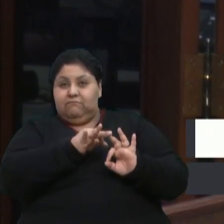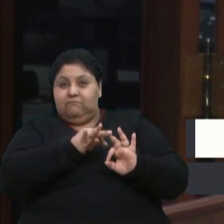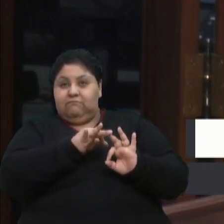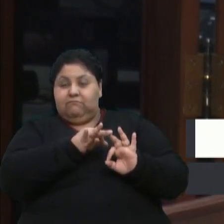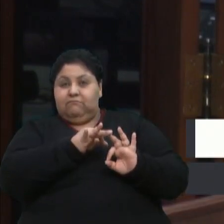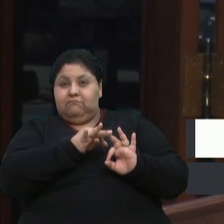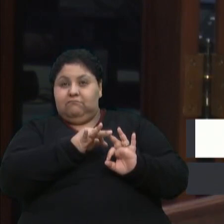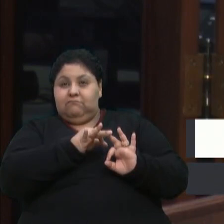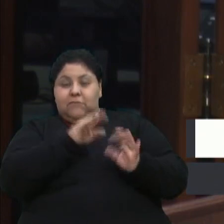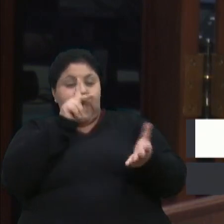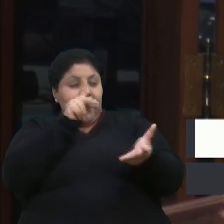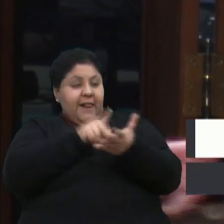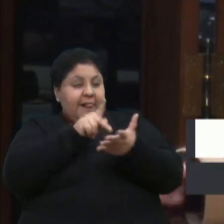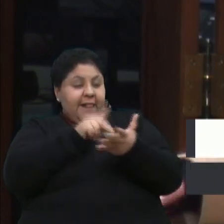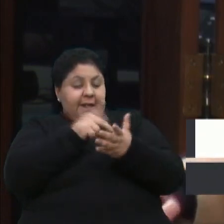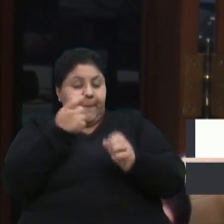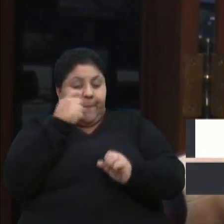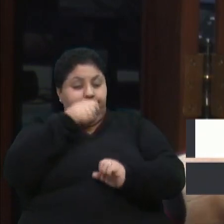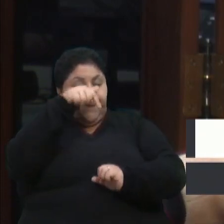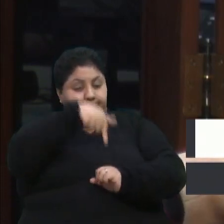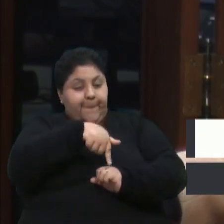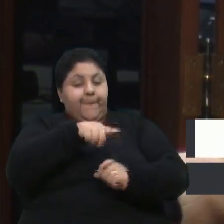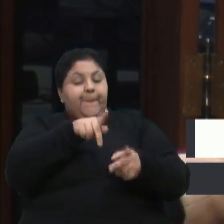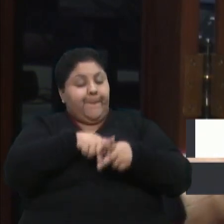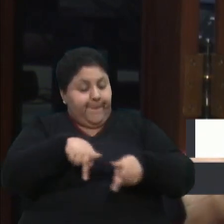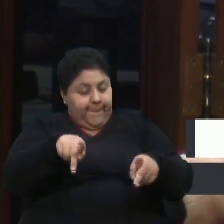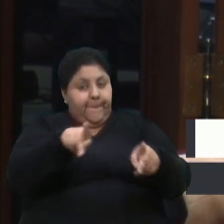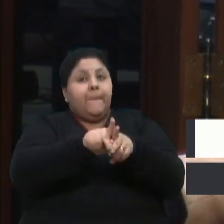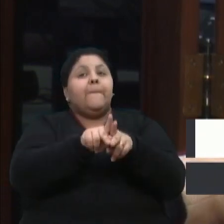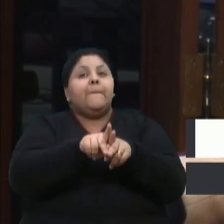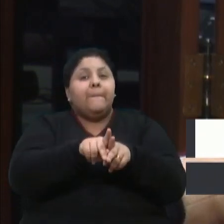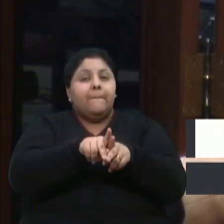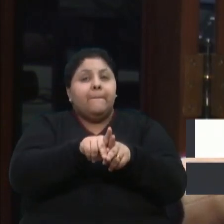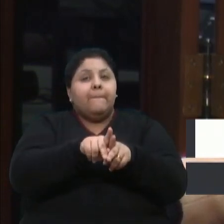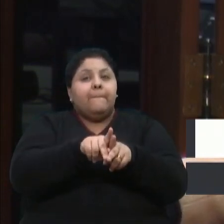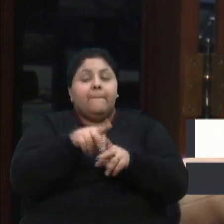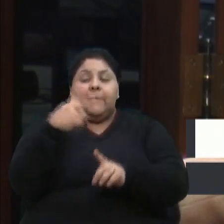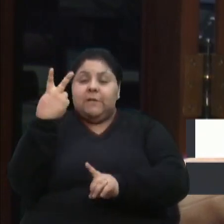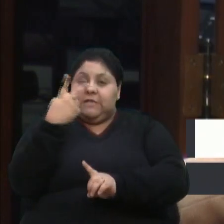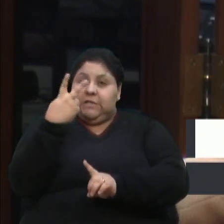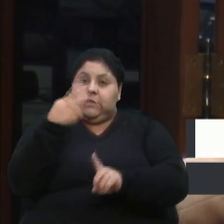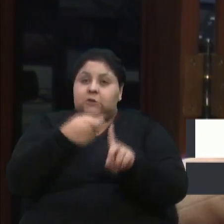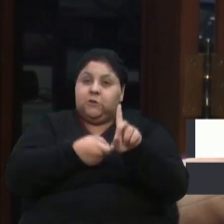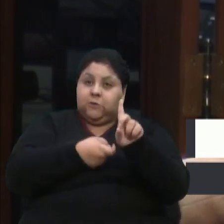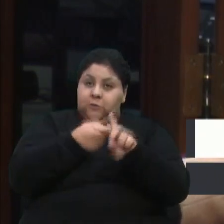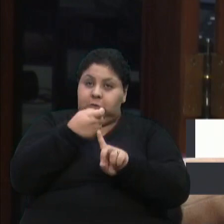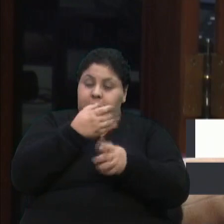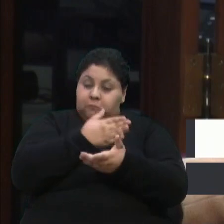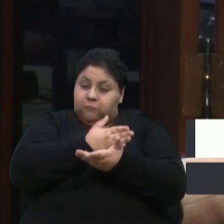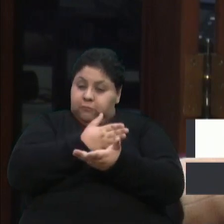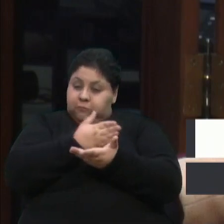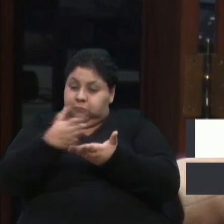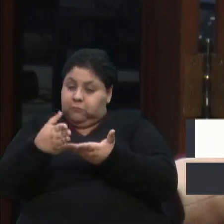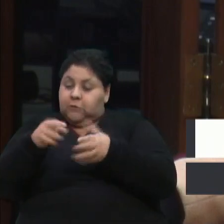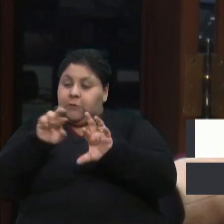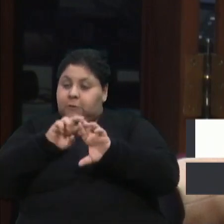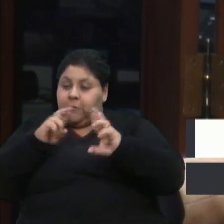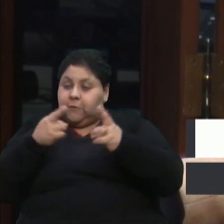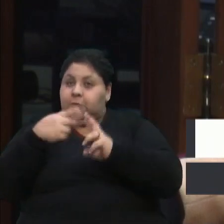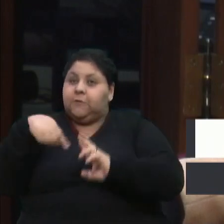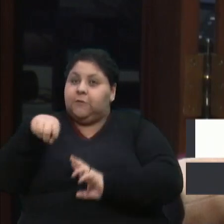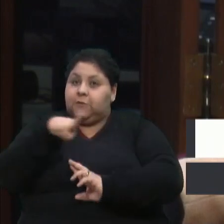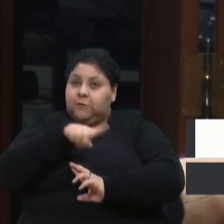a realidade e a necessidade da população. Nesses 2 meses e durante as oitivas, a gente